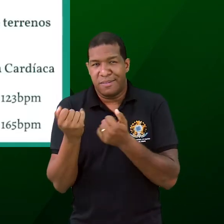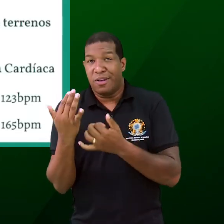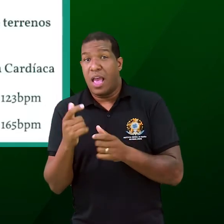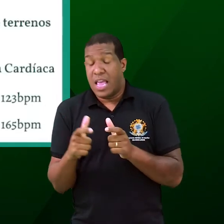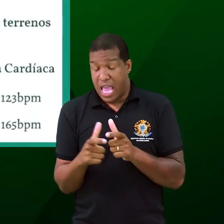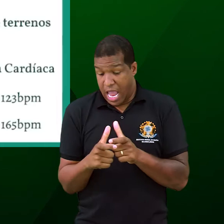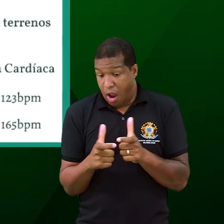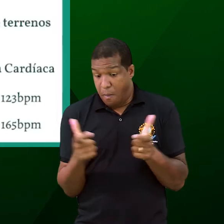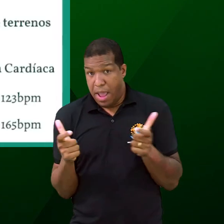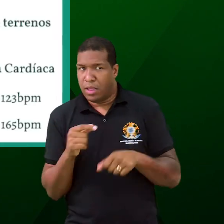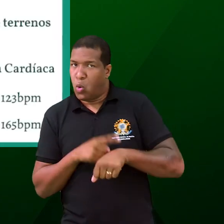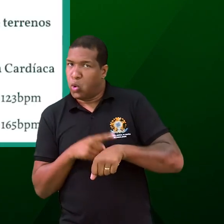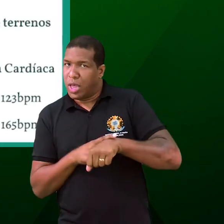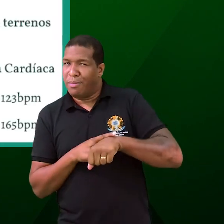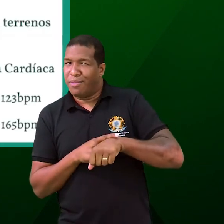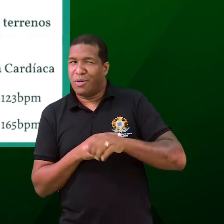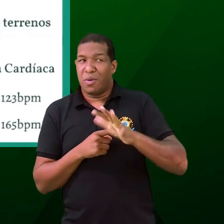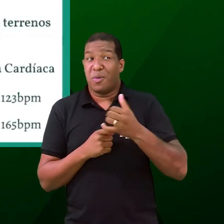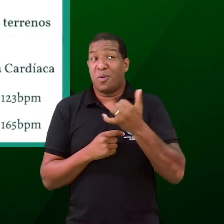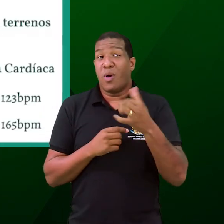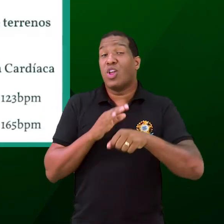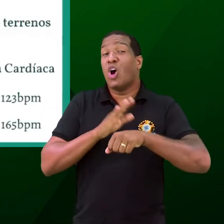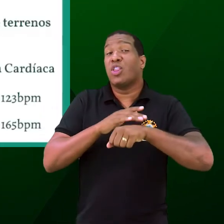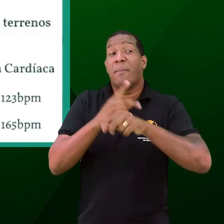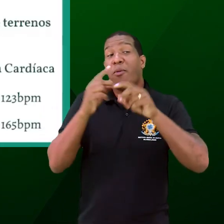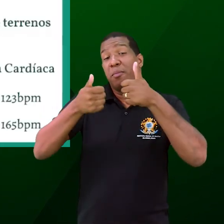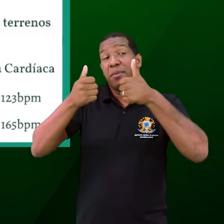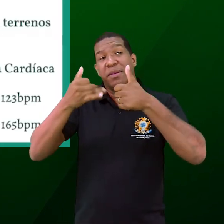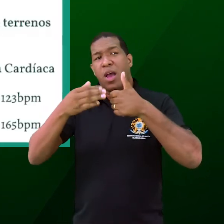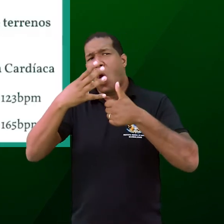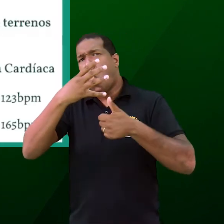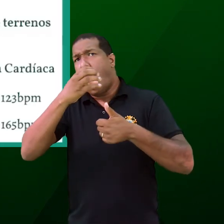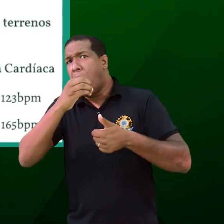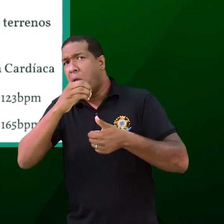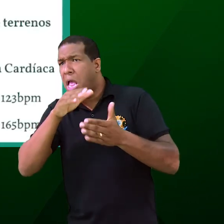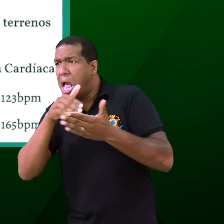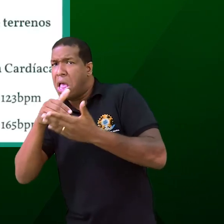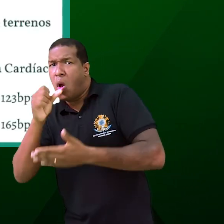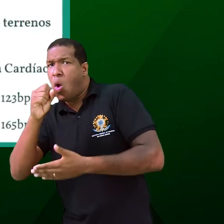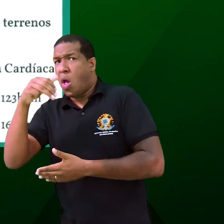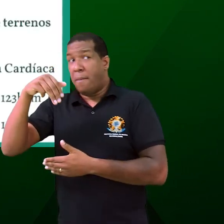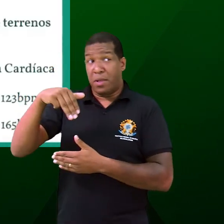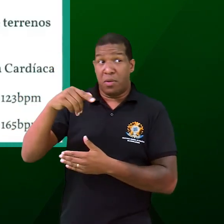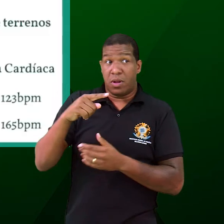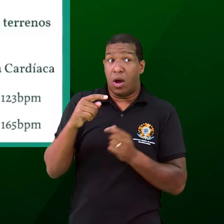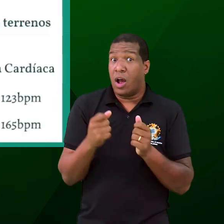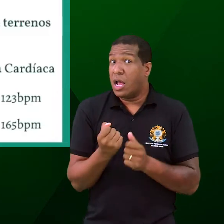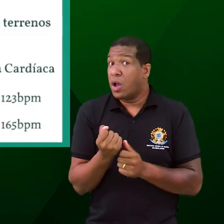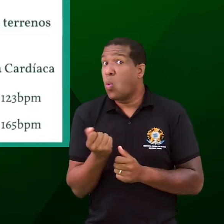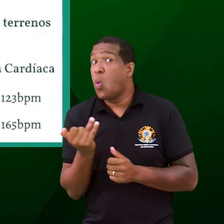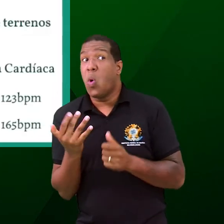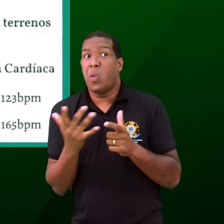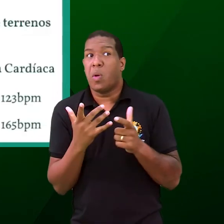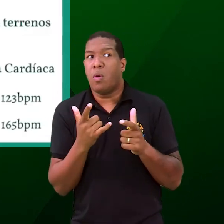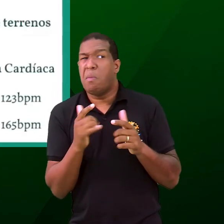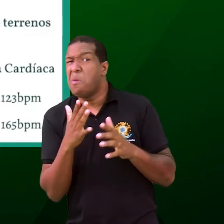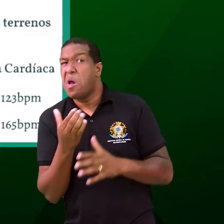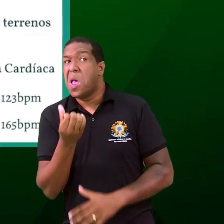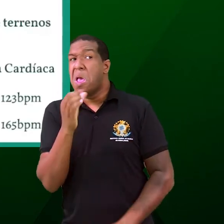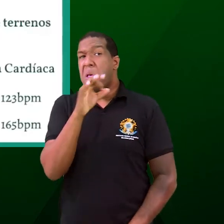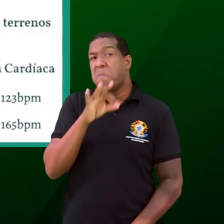do que isso, tá? Passando de 500, 600 reais. Tá? Mas aí é cargo de cada um, se quiser ou não adquirir. Eu não